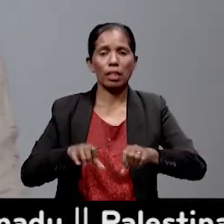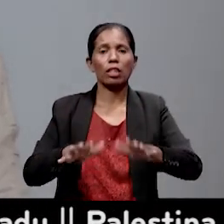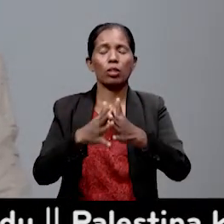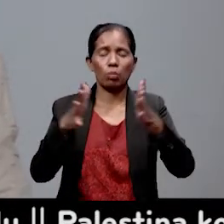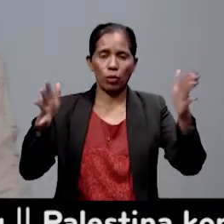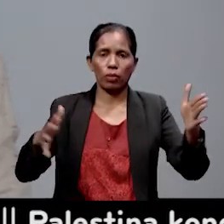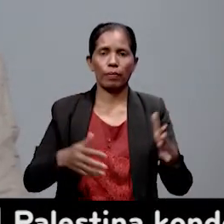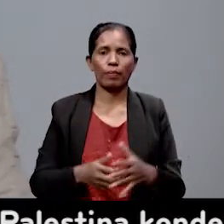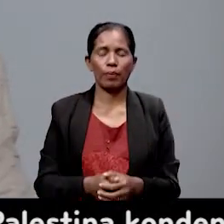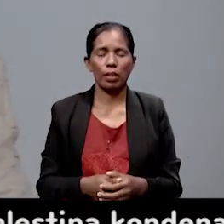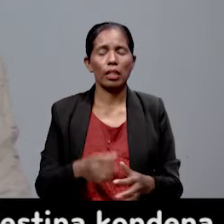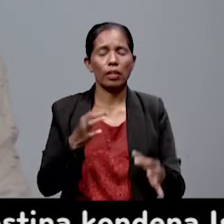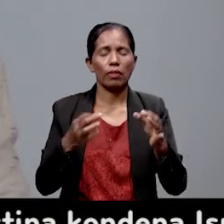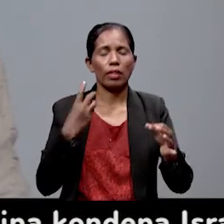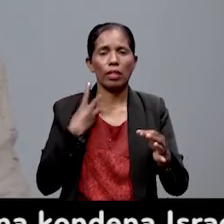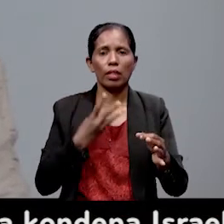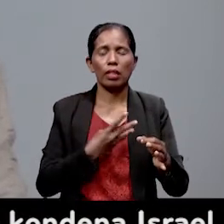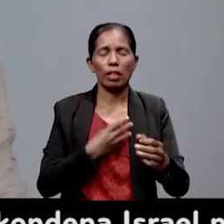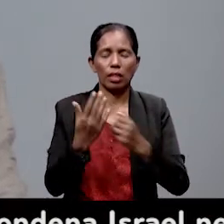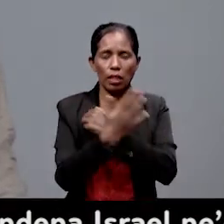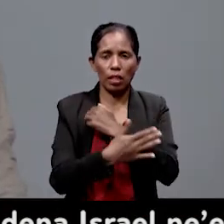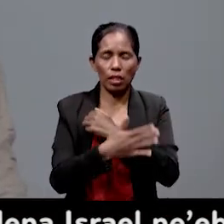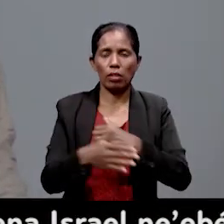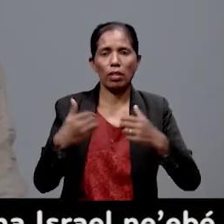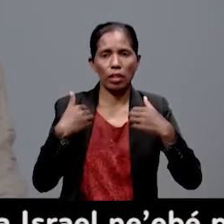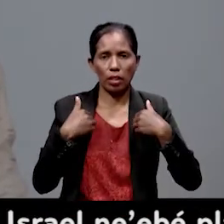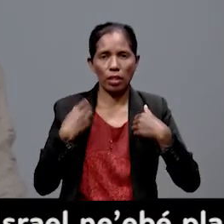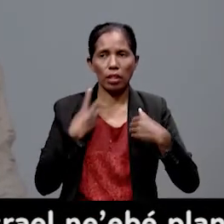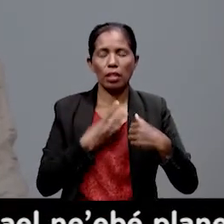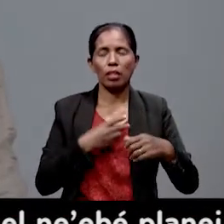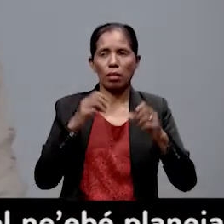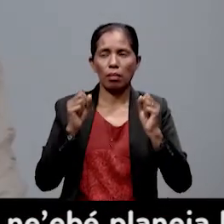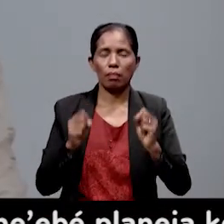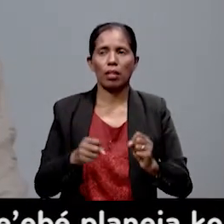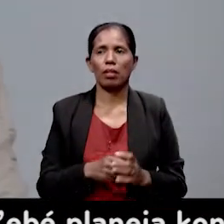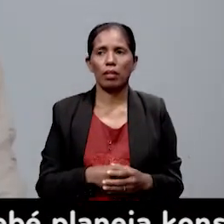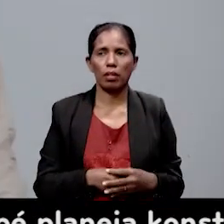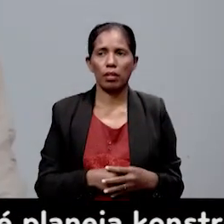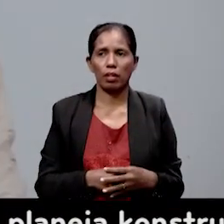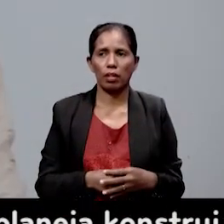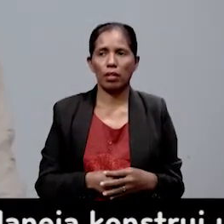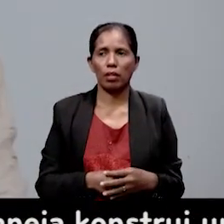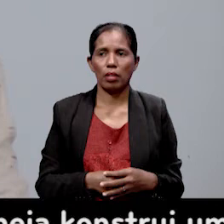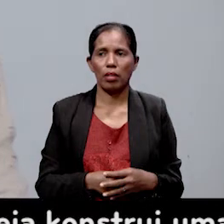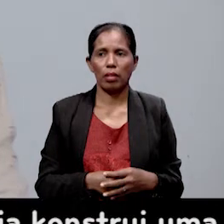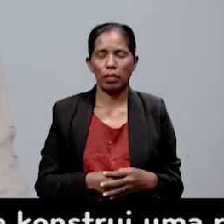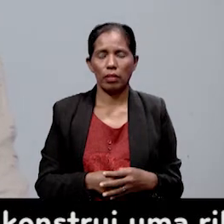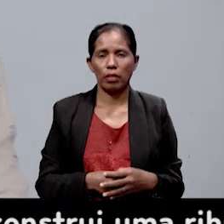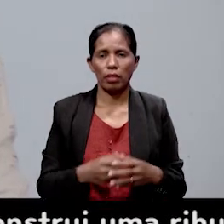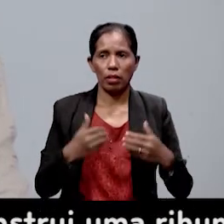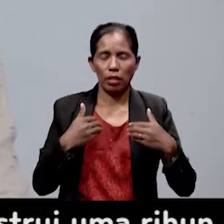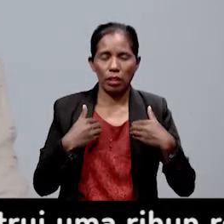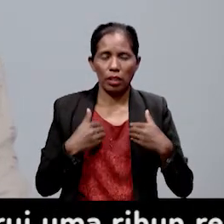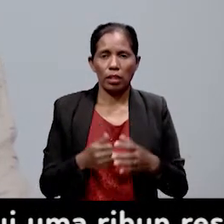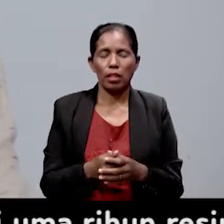quando ita itinerário mos iha, então itabele mos iha a saber